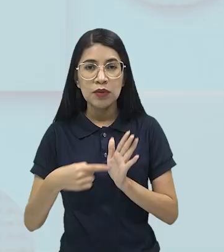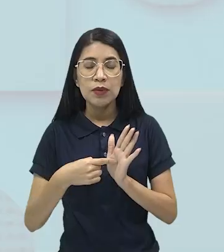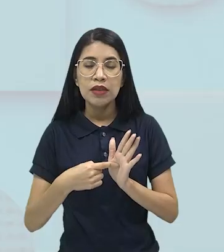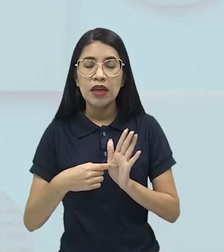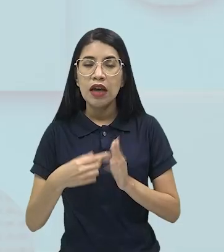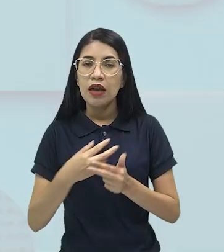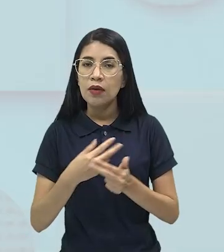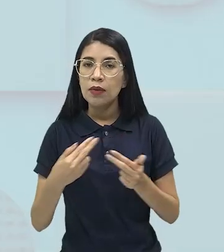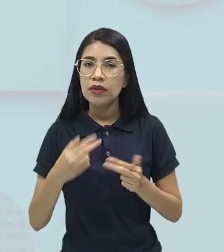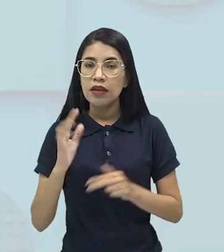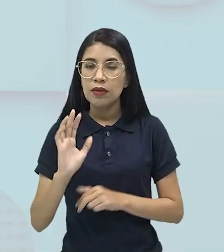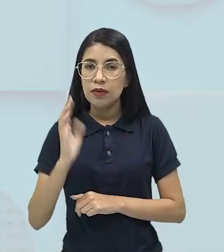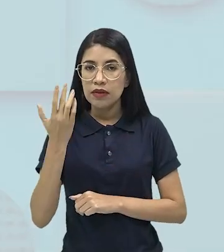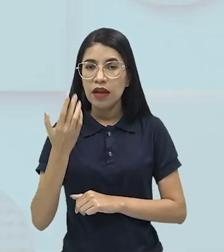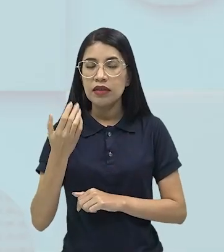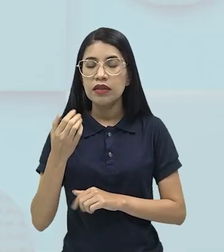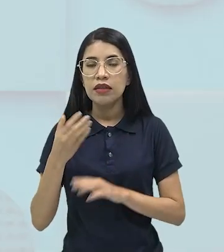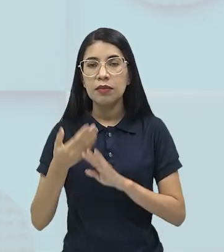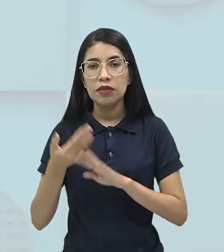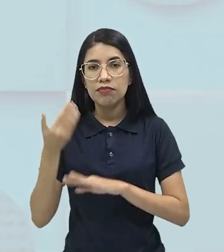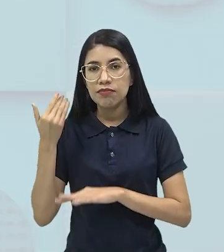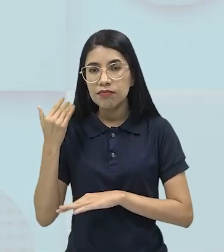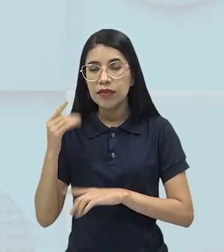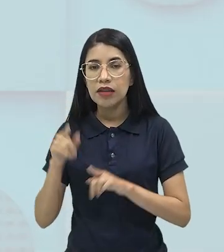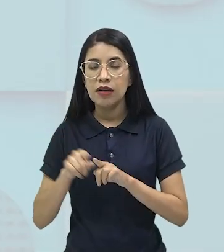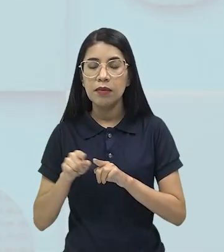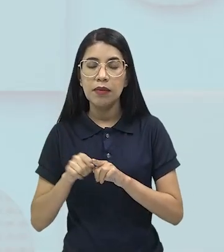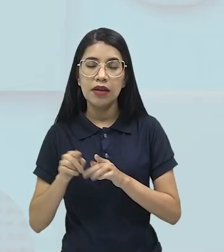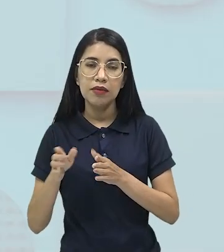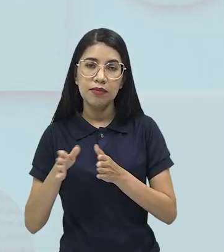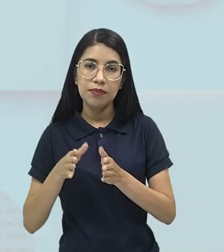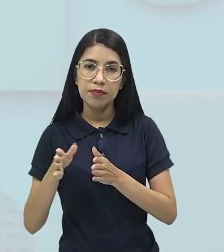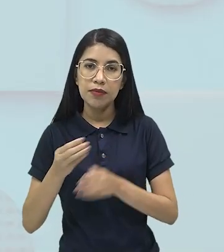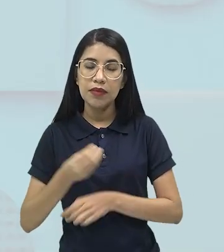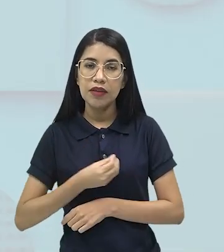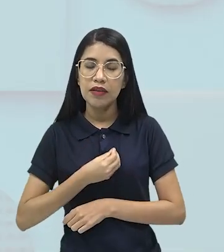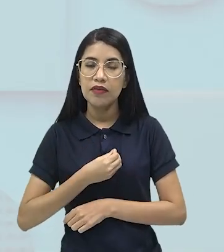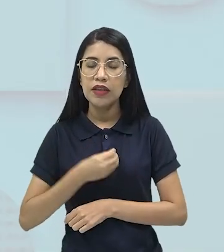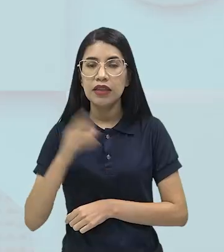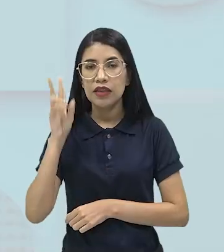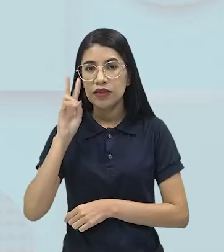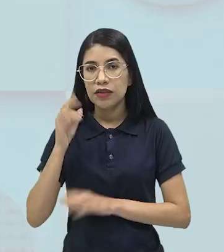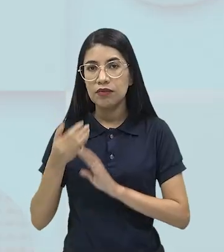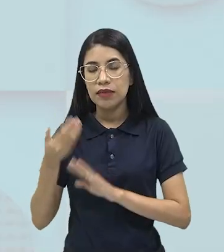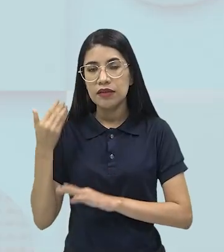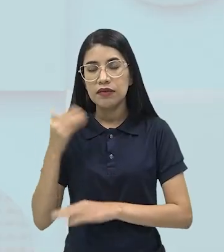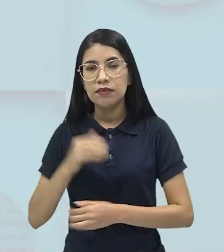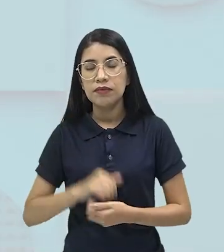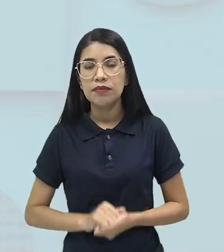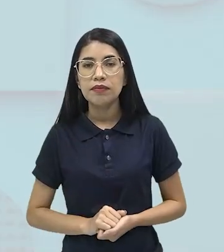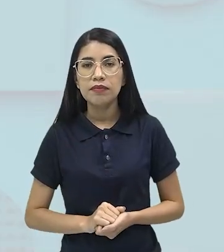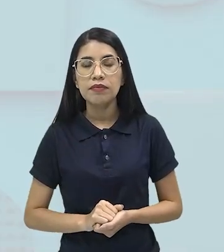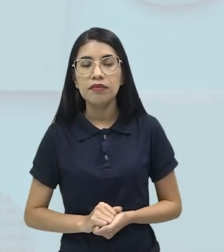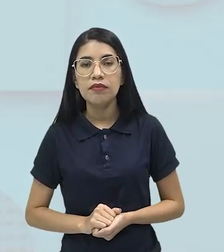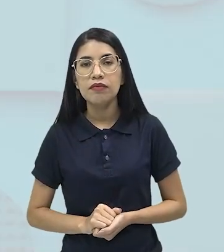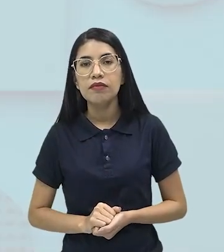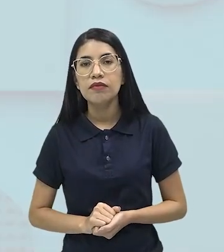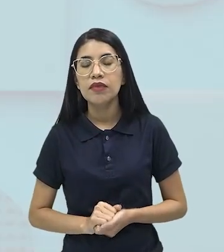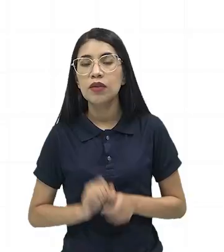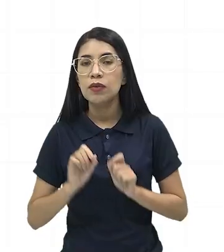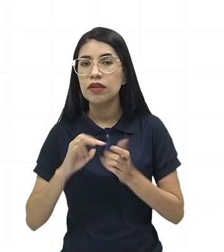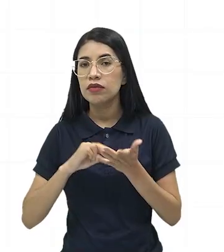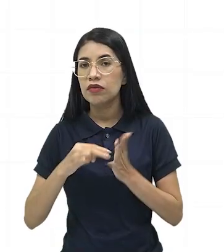que ocorreram, né, em um determinado período da história. Então, o que vem ser um